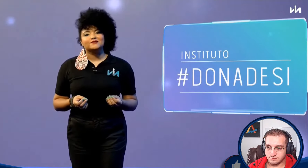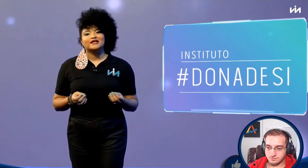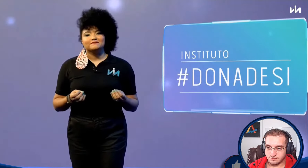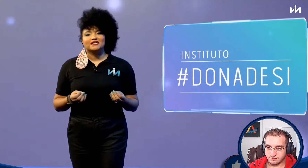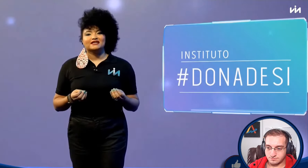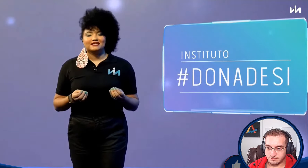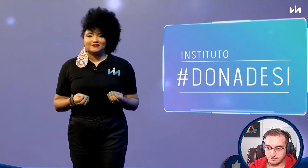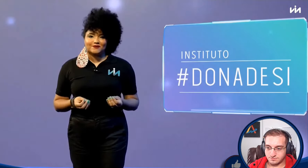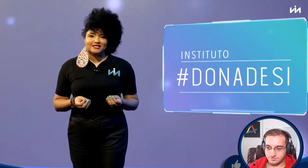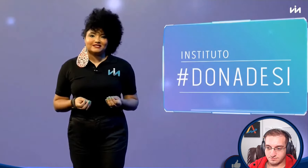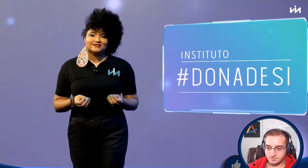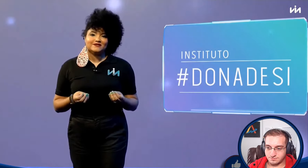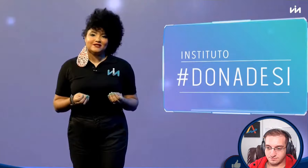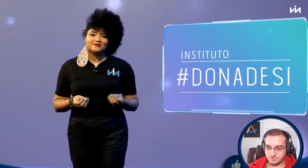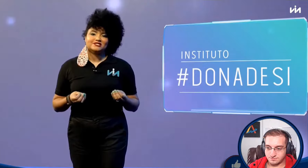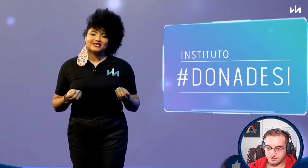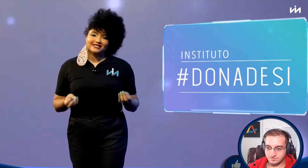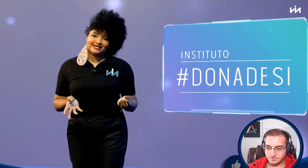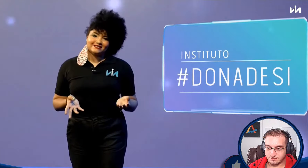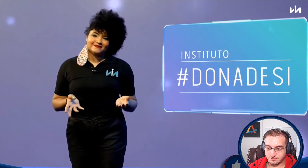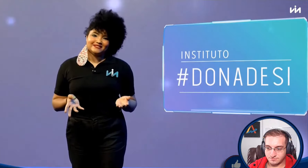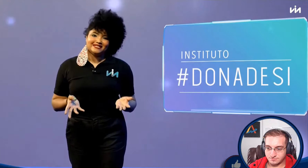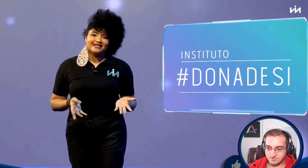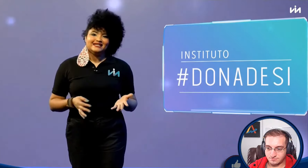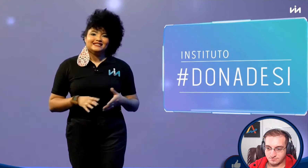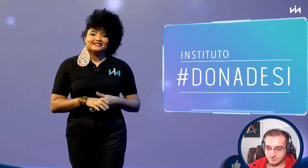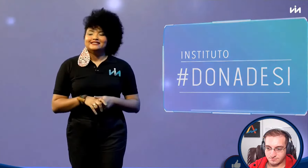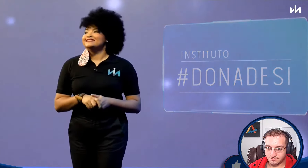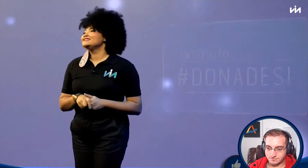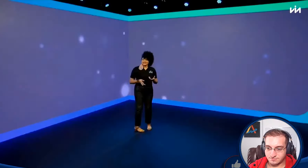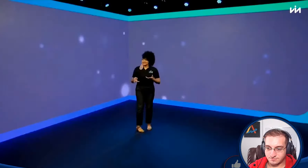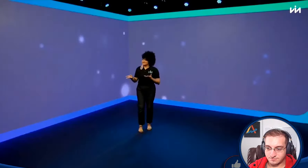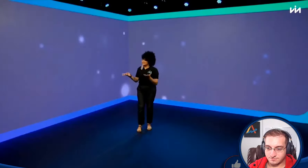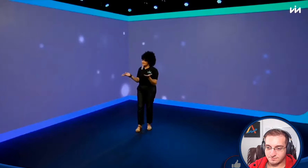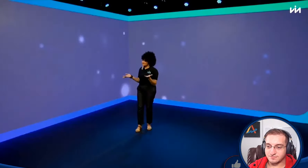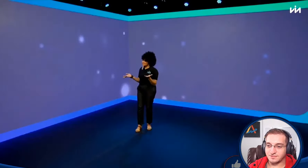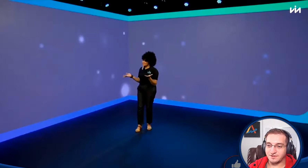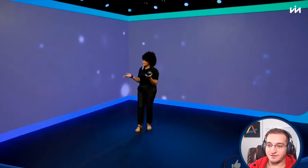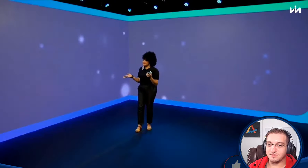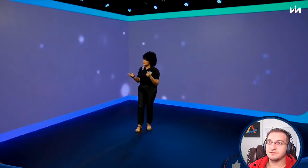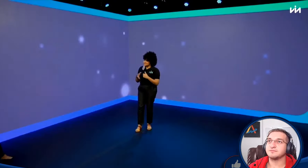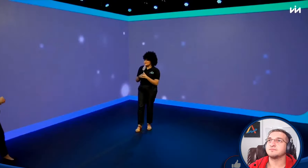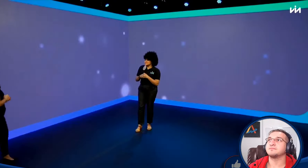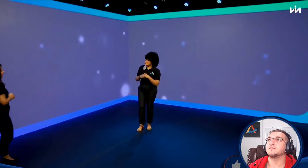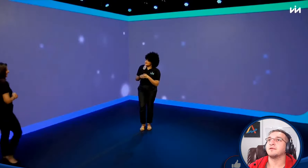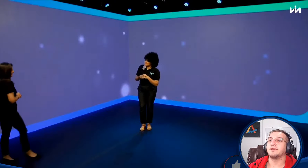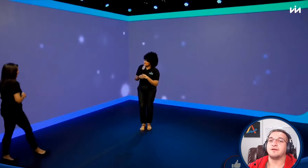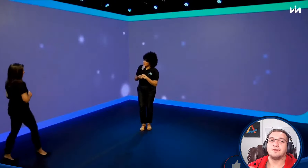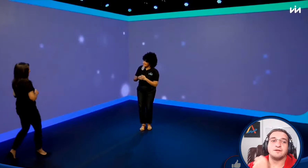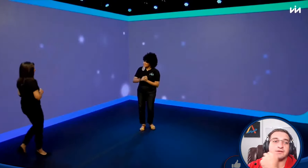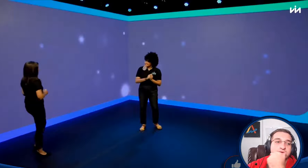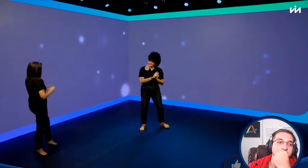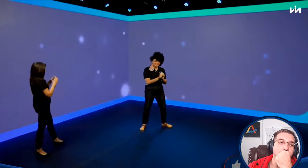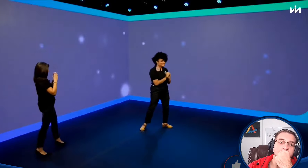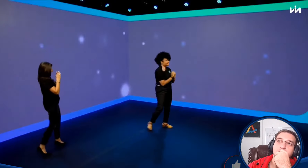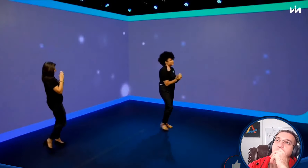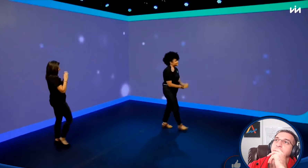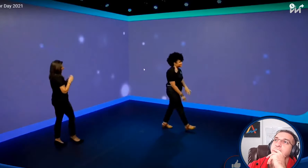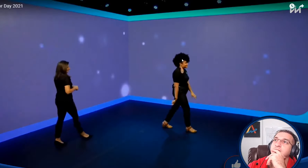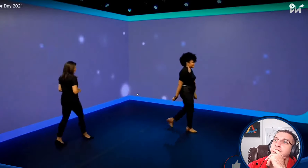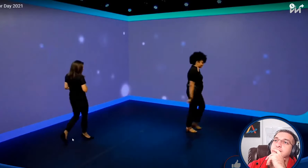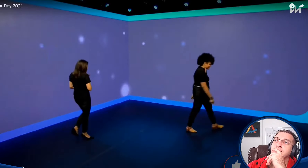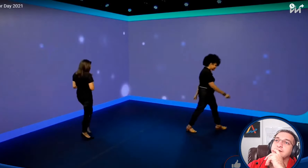de 100 microempreendedoras do Rio de Janeiro. E você, Vanessa, conta pra gente mais novidade.